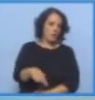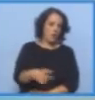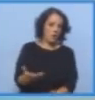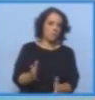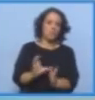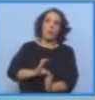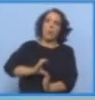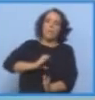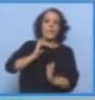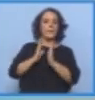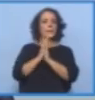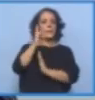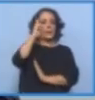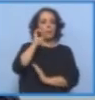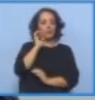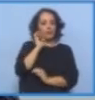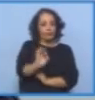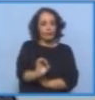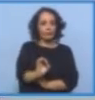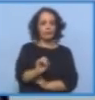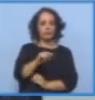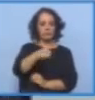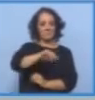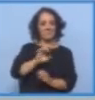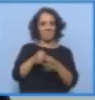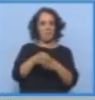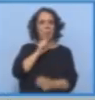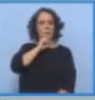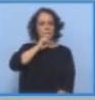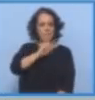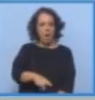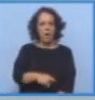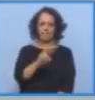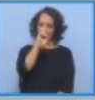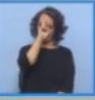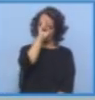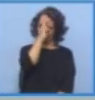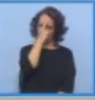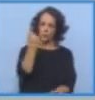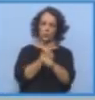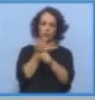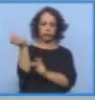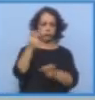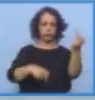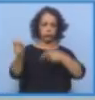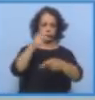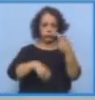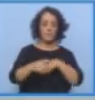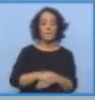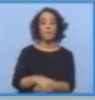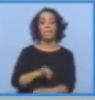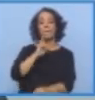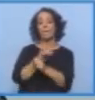Deus e são capazes de abnegadamente enfrentarem as circunstâncias adversas. E os outros